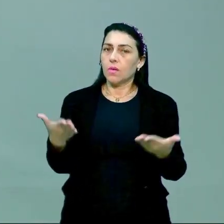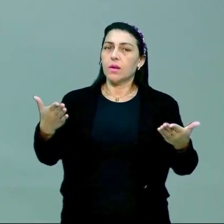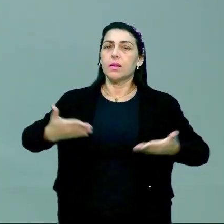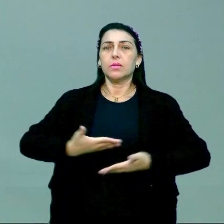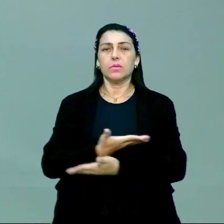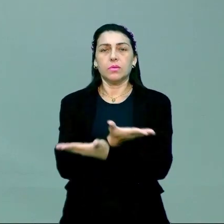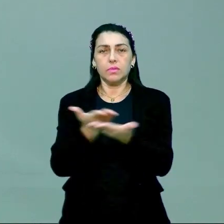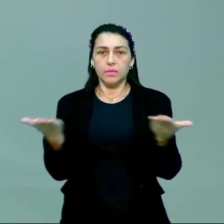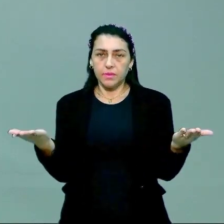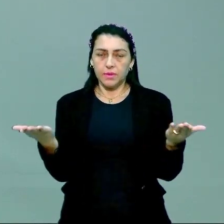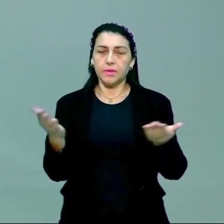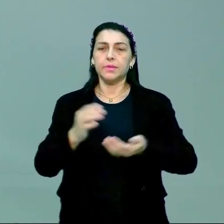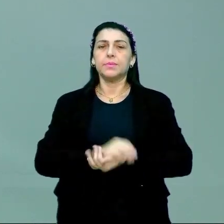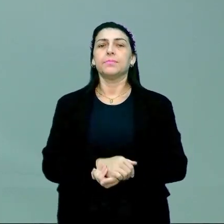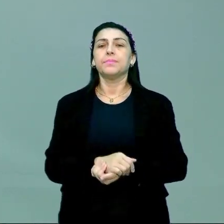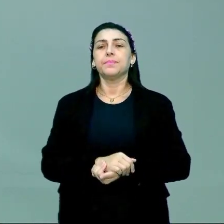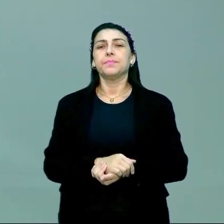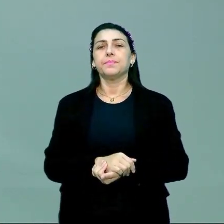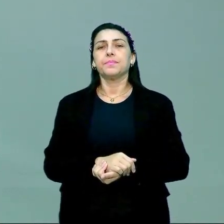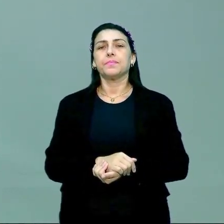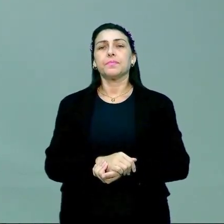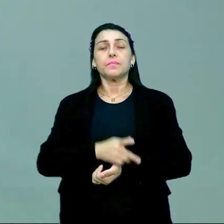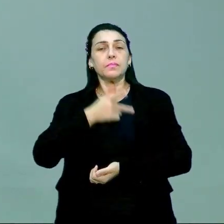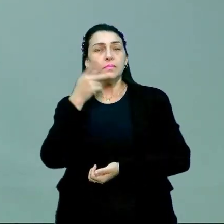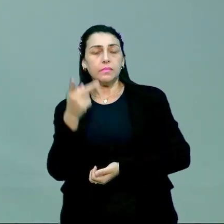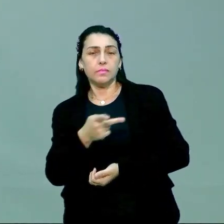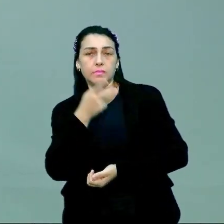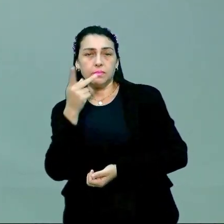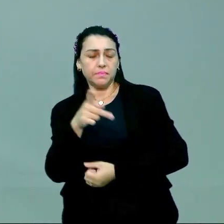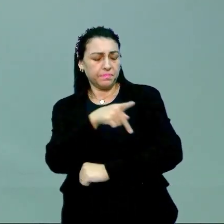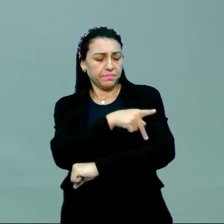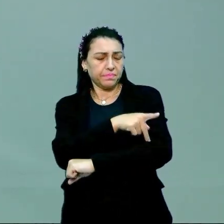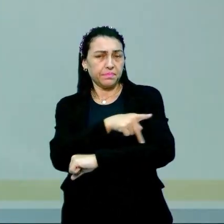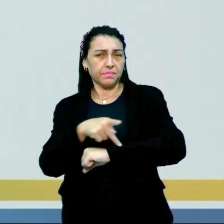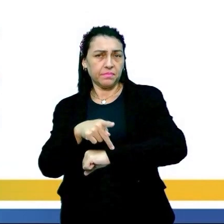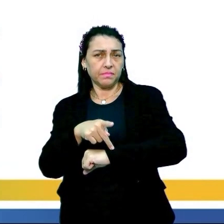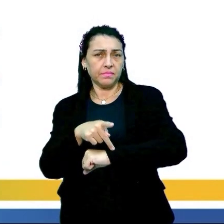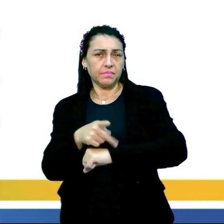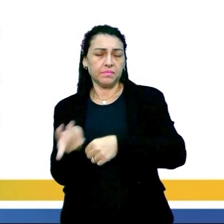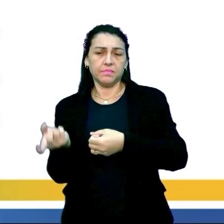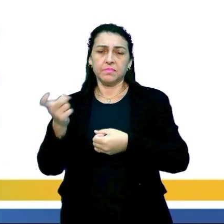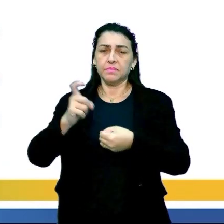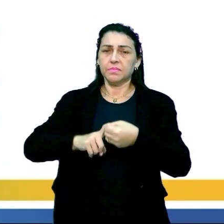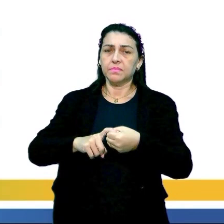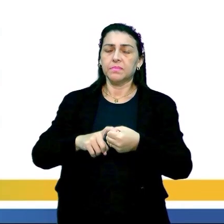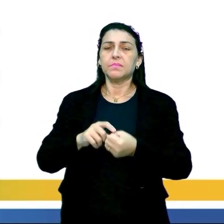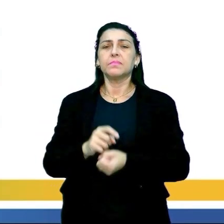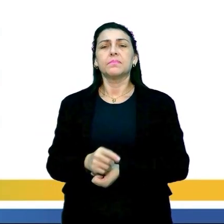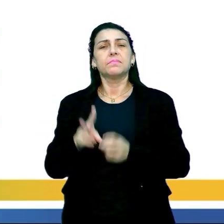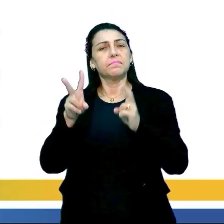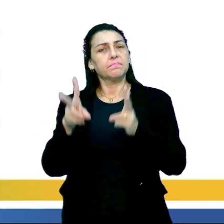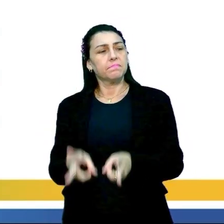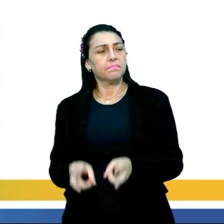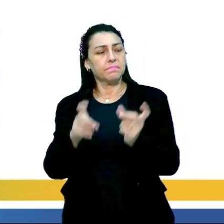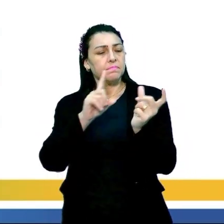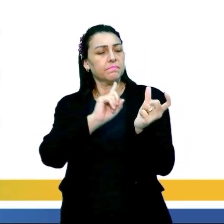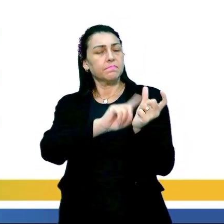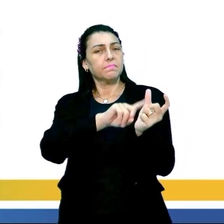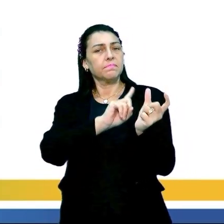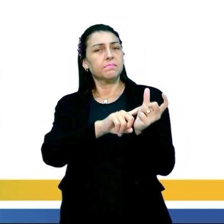todos vocês, né? Quando se fala dessa pureza, né? Vou voltar aqui à projeção, percebam que a